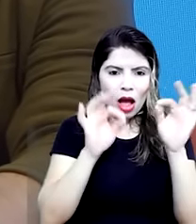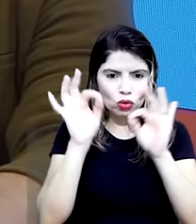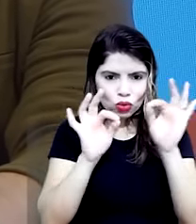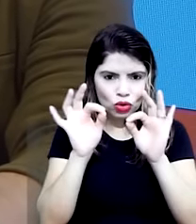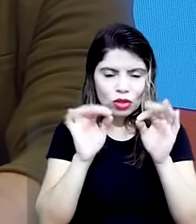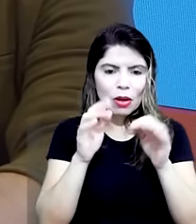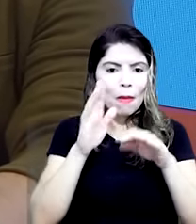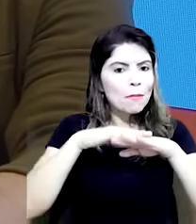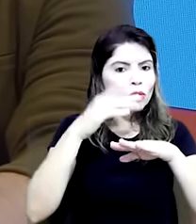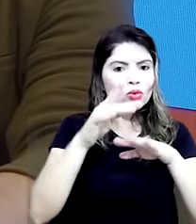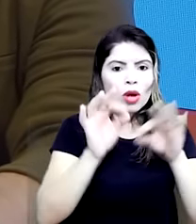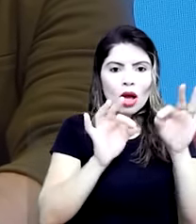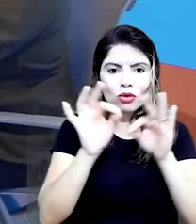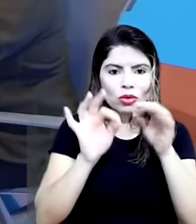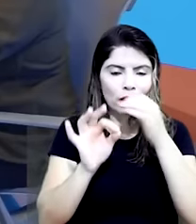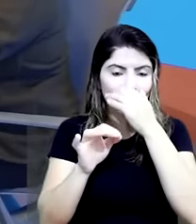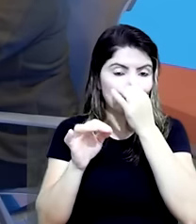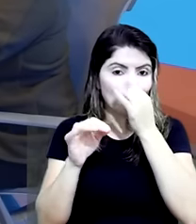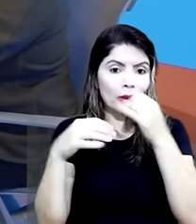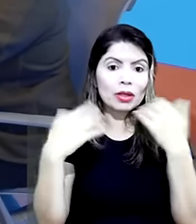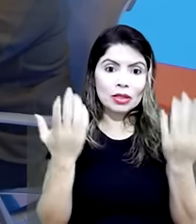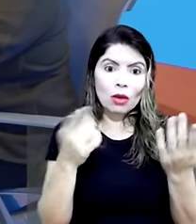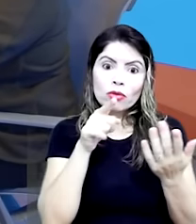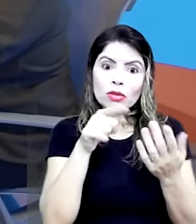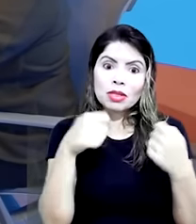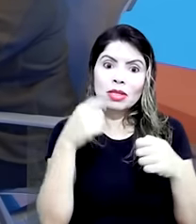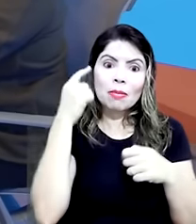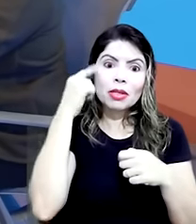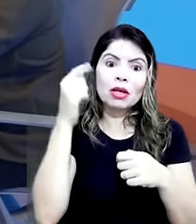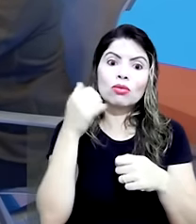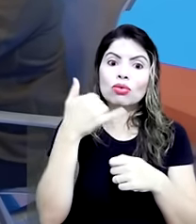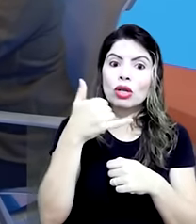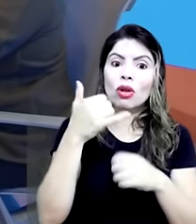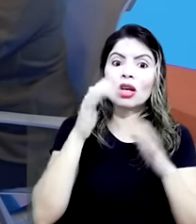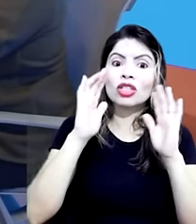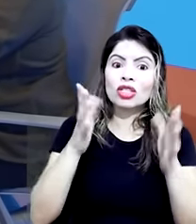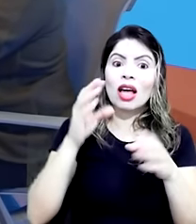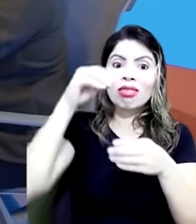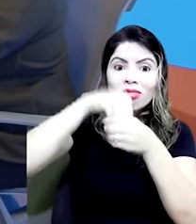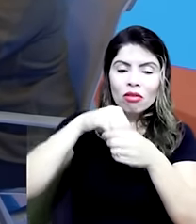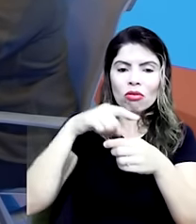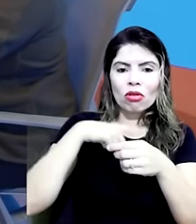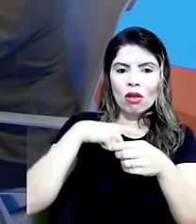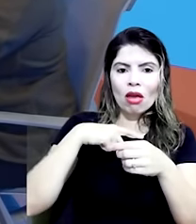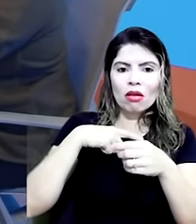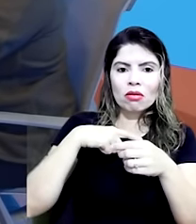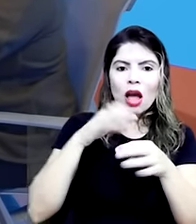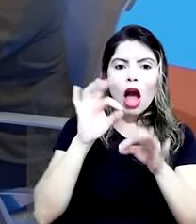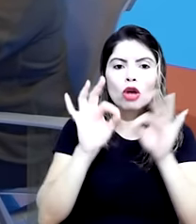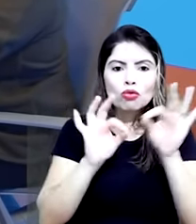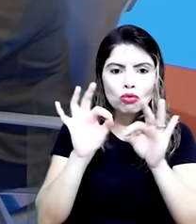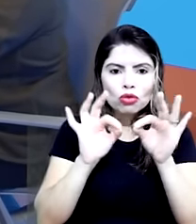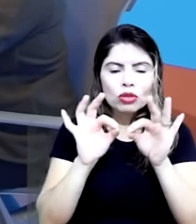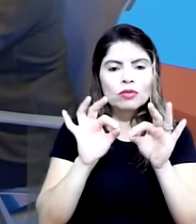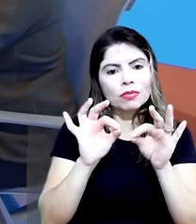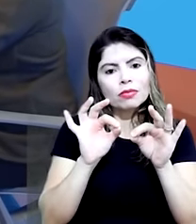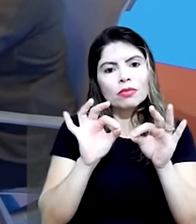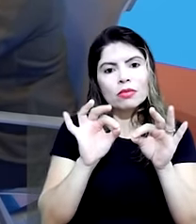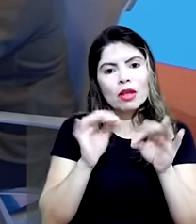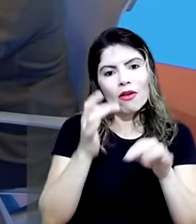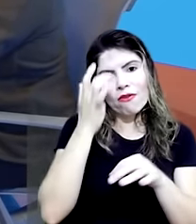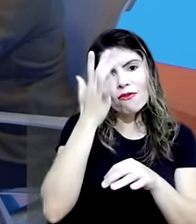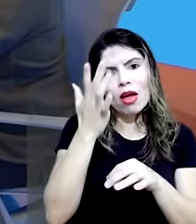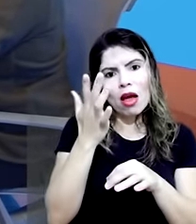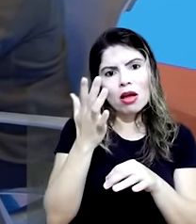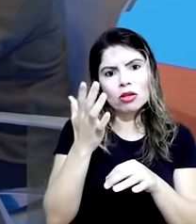seguinte Verifica o celular que você quer se ele é um celular que já faz esse serviço de forma mais automatizada então tua vida vai ser muito mais